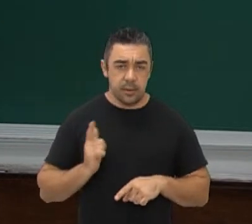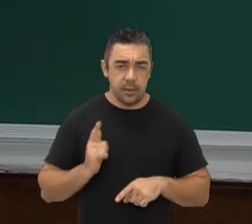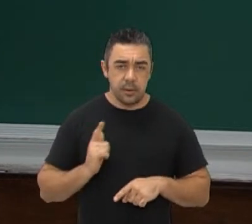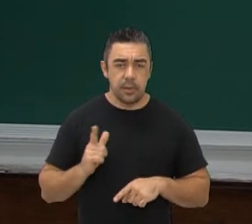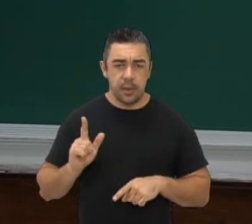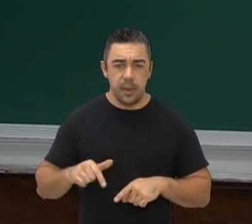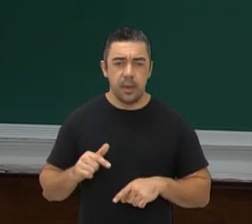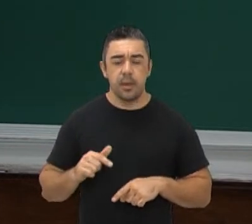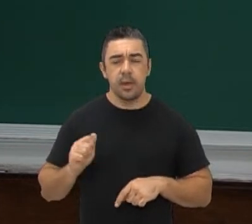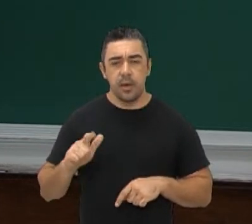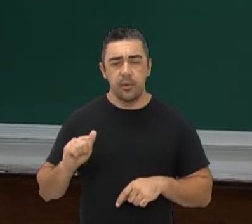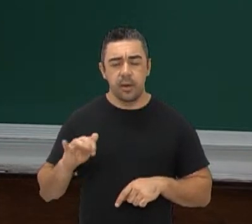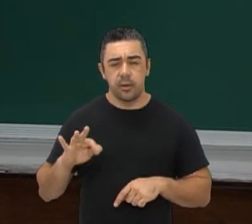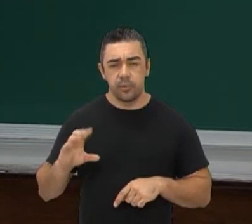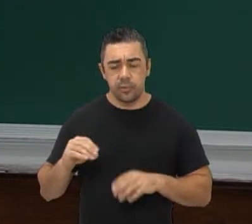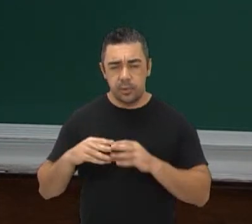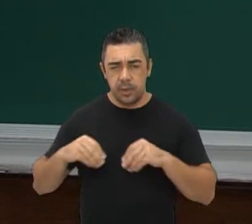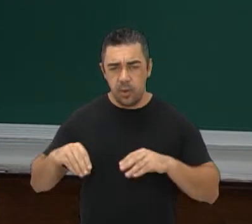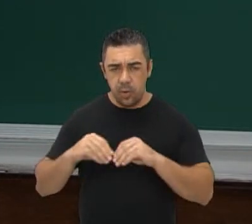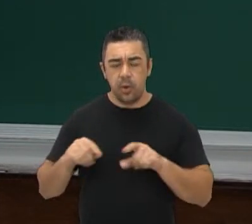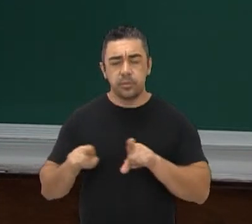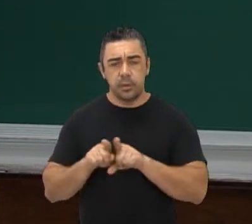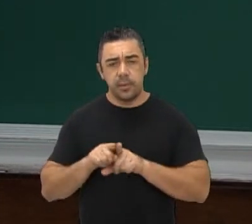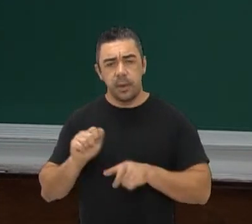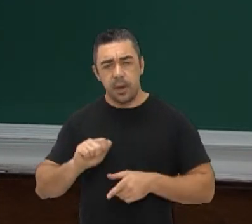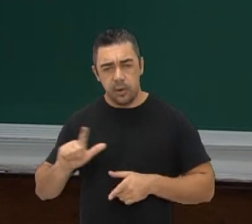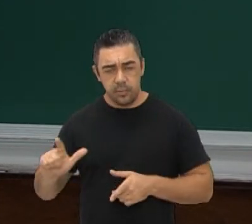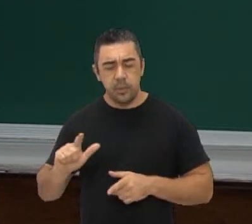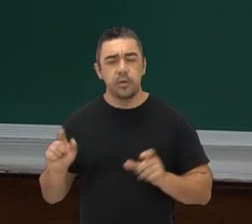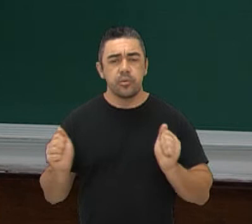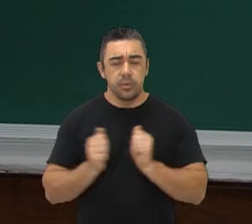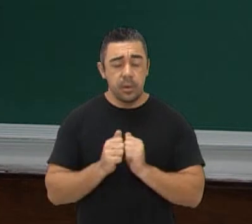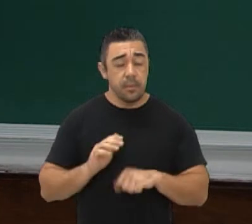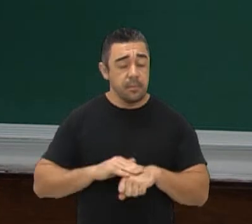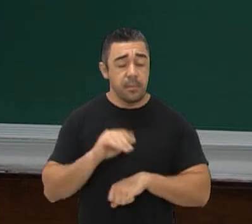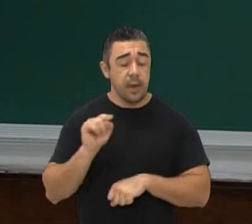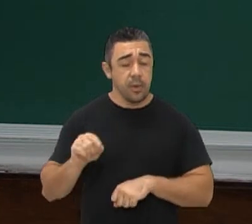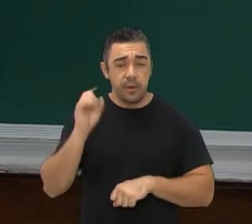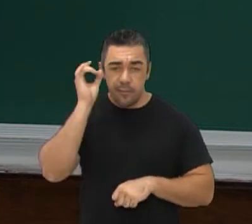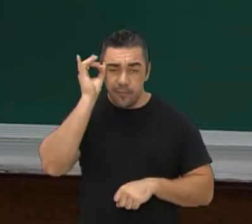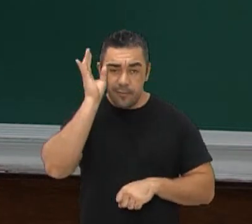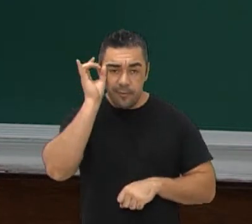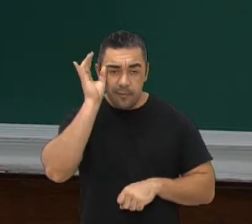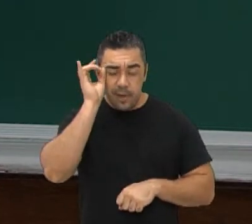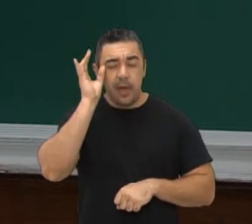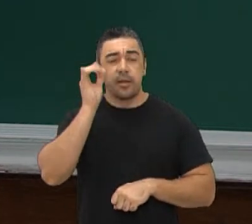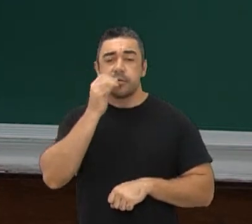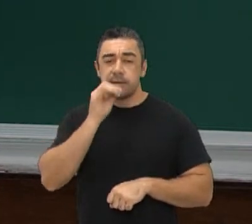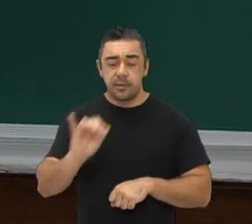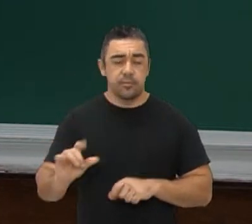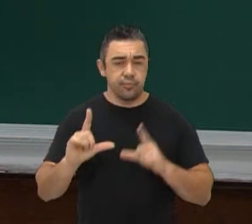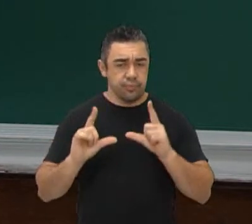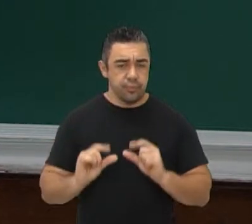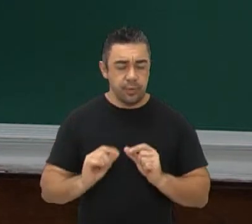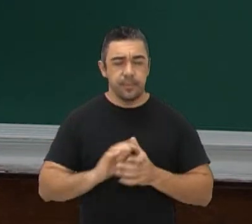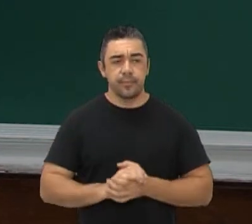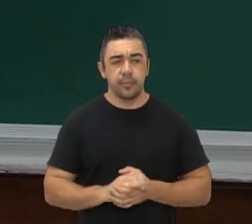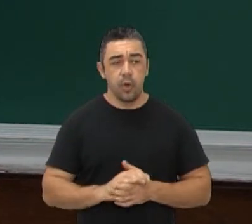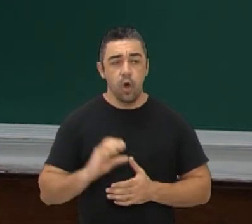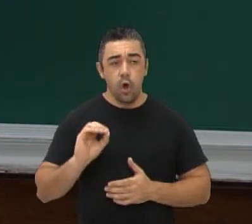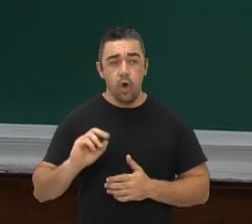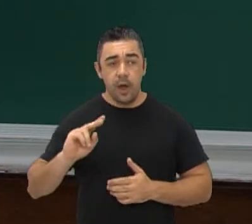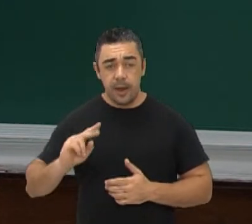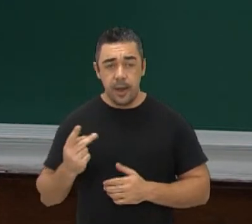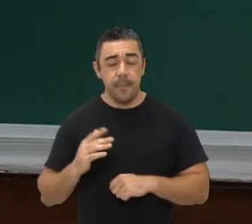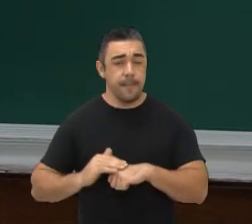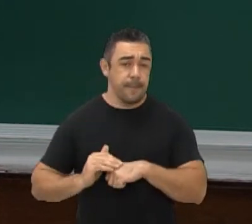alcalinos terrosos e o alumínio, então ele vai ter maior tendência, maior facilidade de descarregar nesse caso, e o OH ele tem